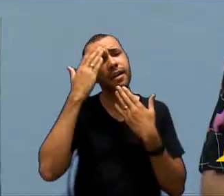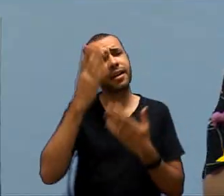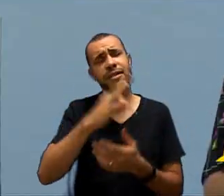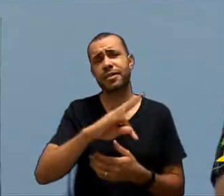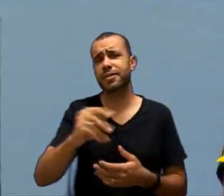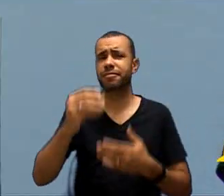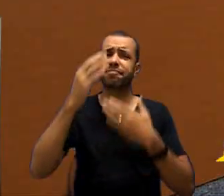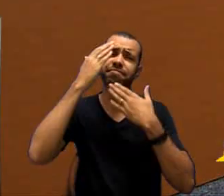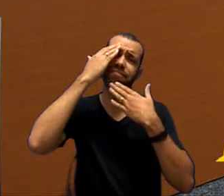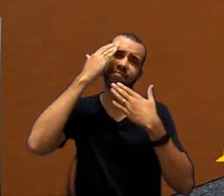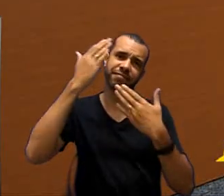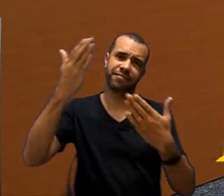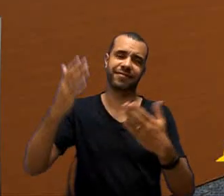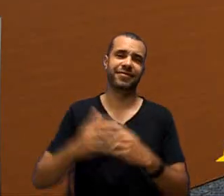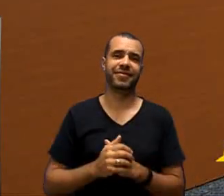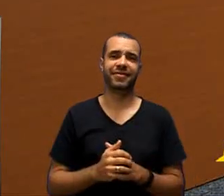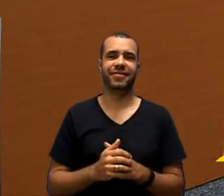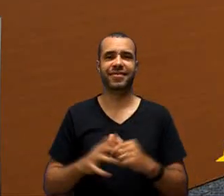isso. Obrigada.